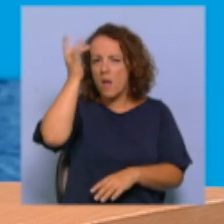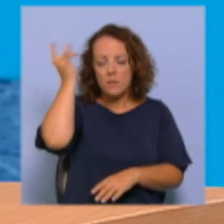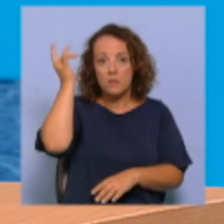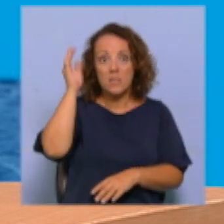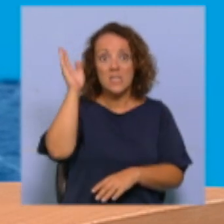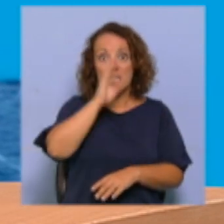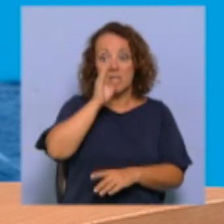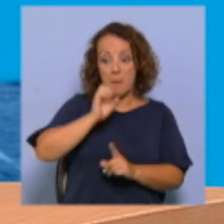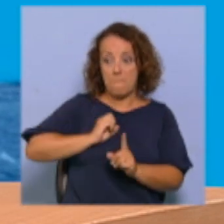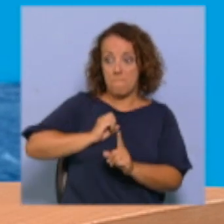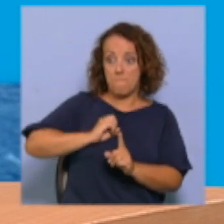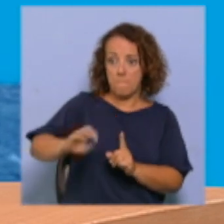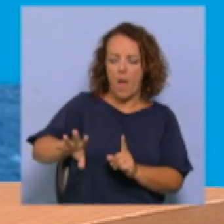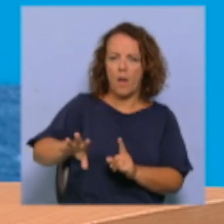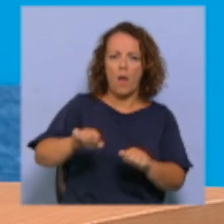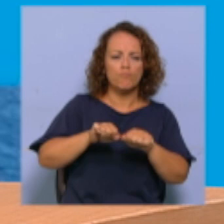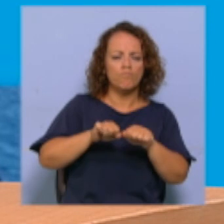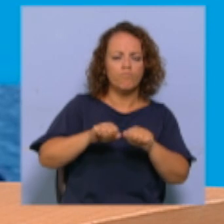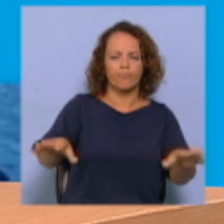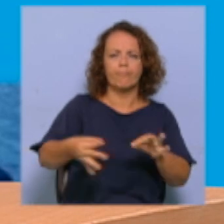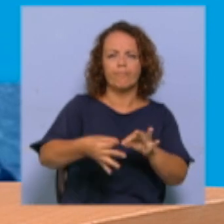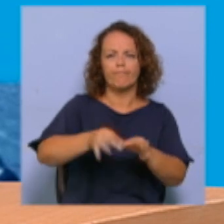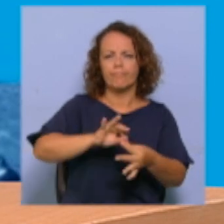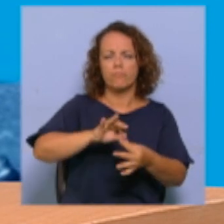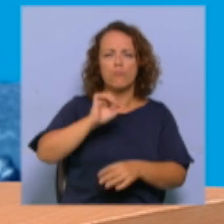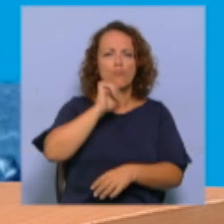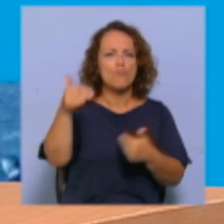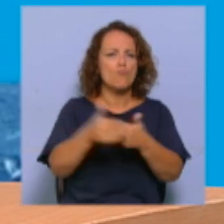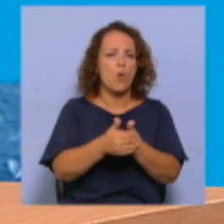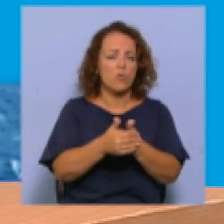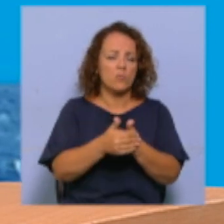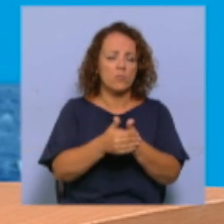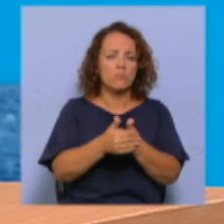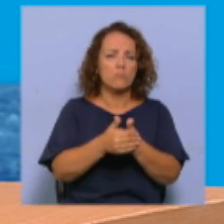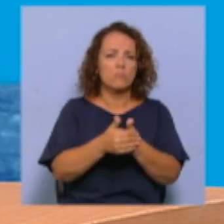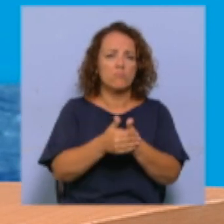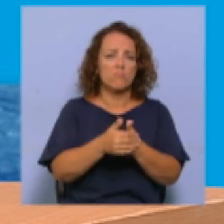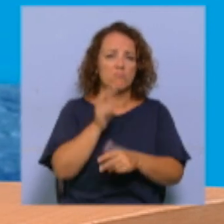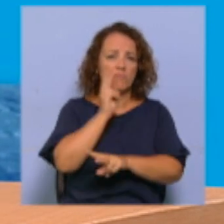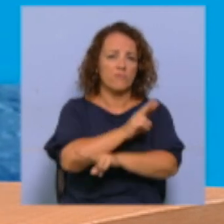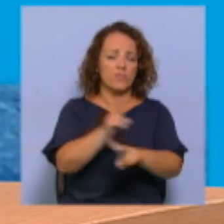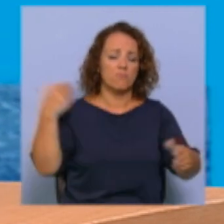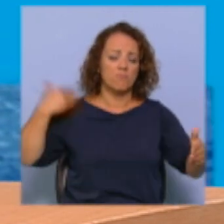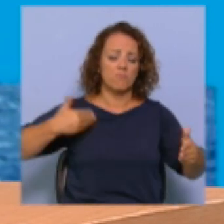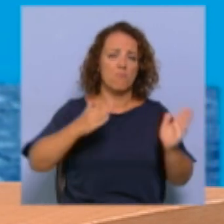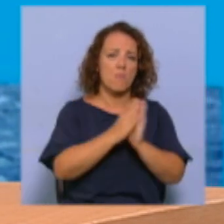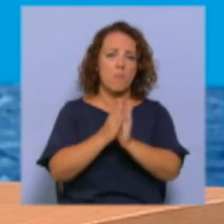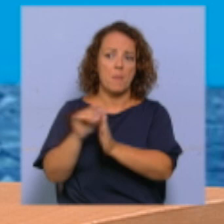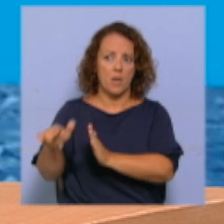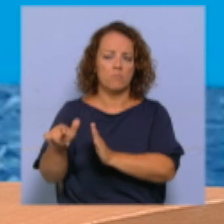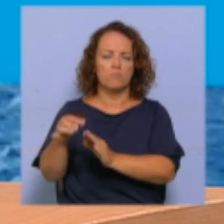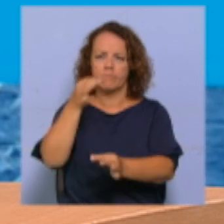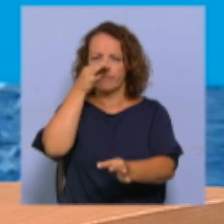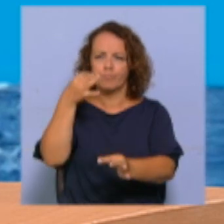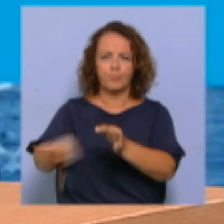contágio, o risco de haver mortes, como infelizmente temos visto, é muito superior ao resto.